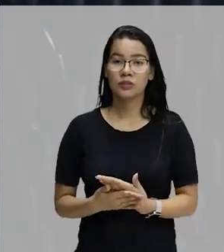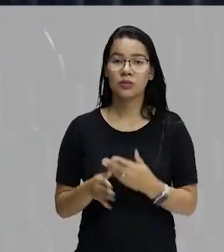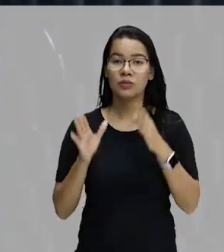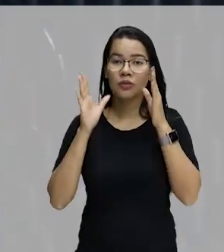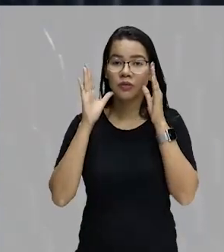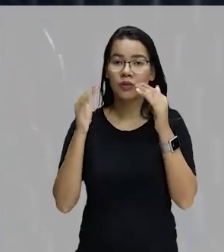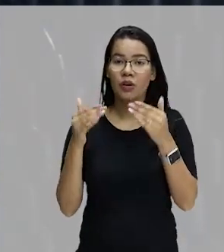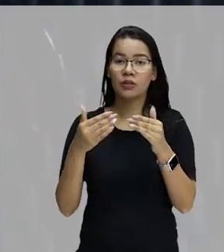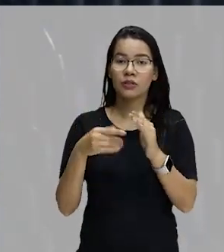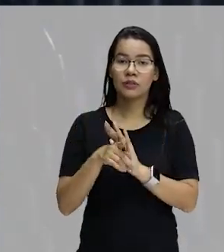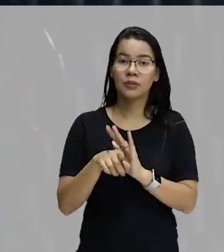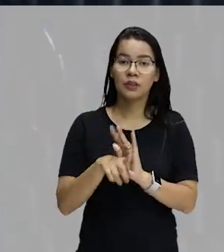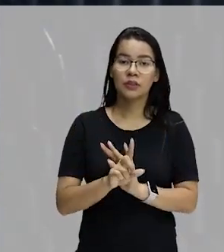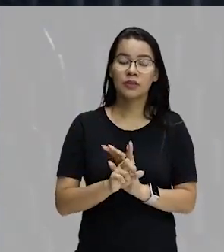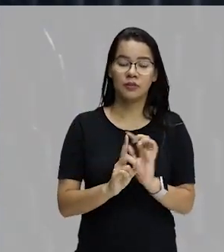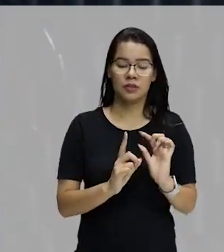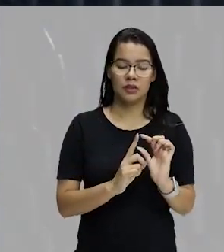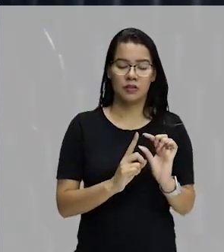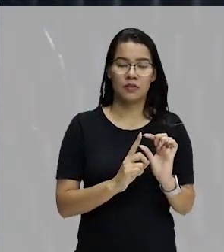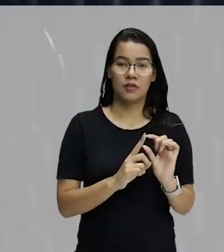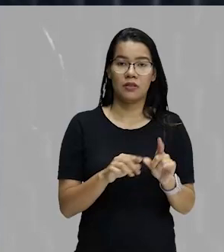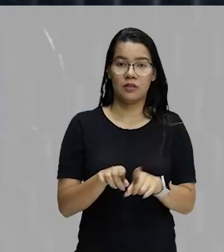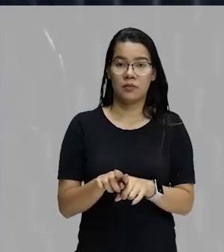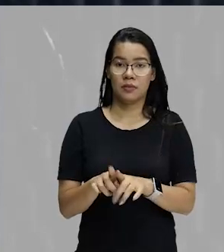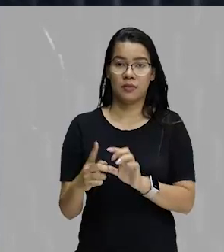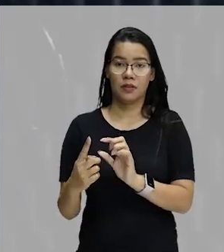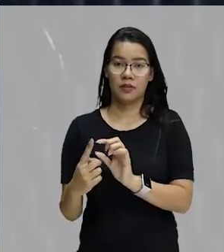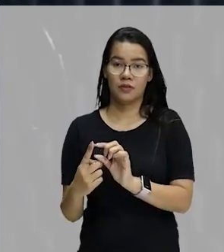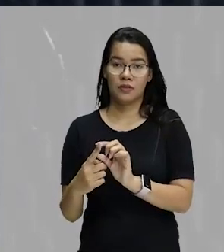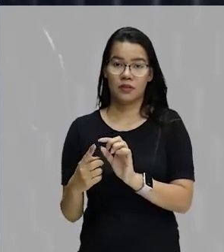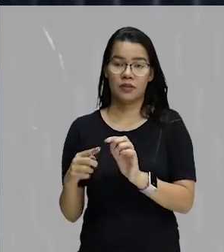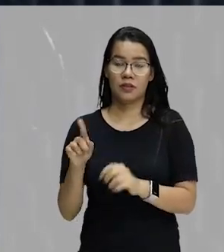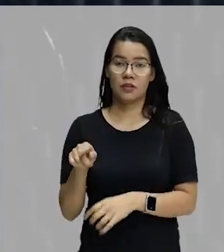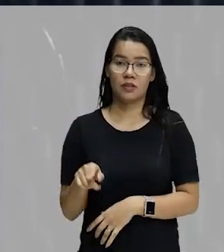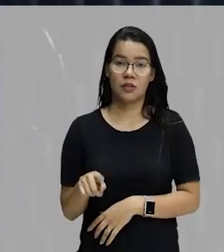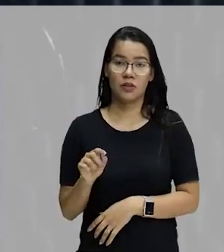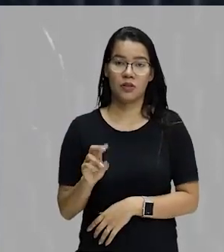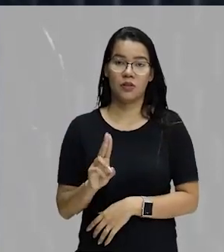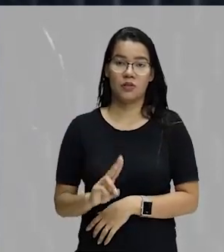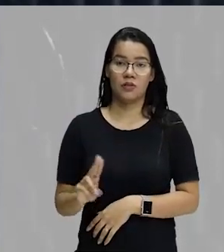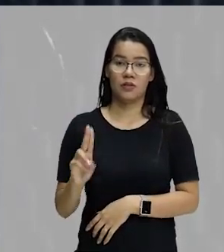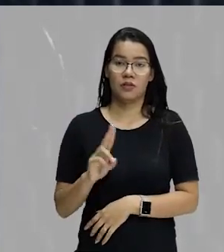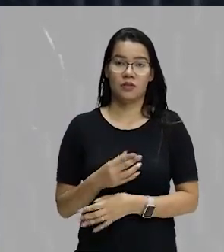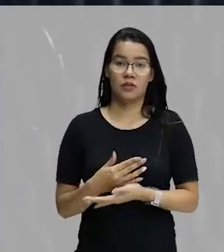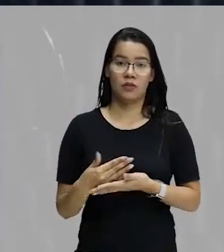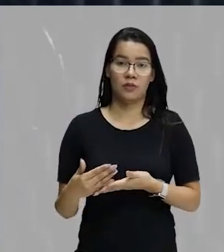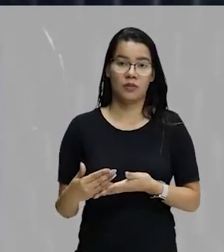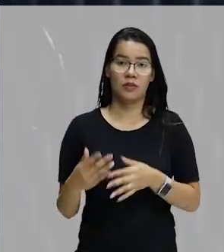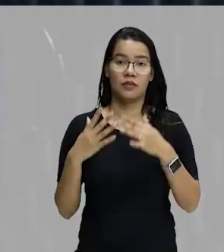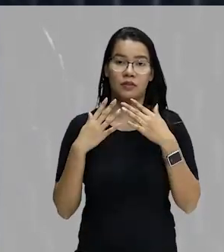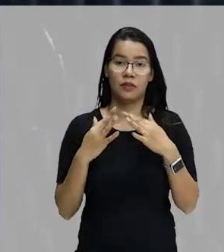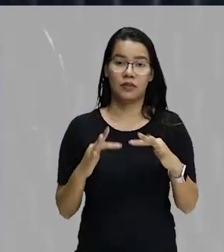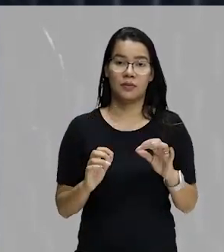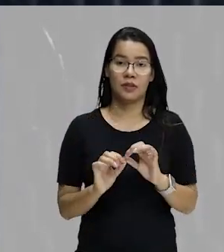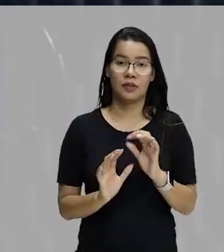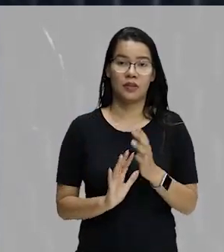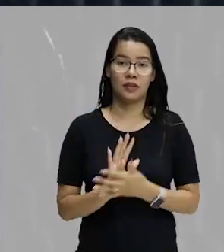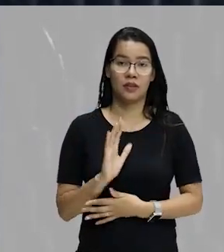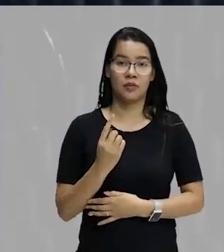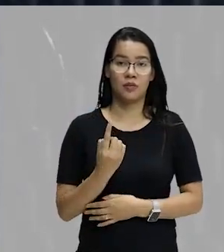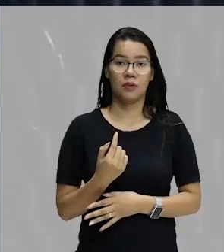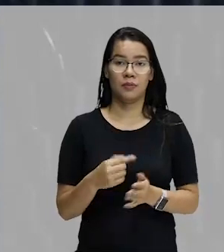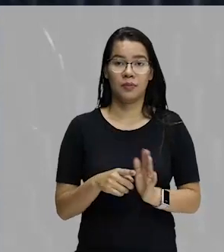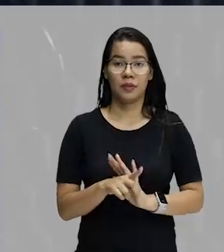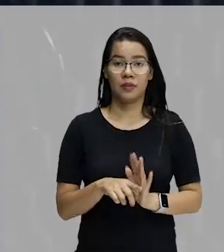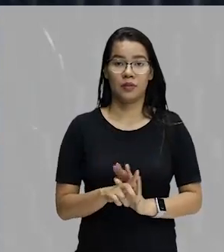perguntas. Palavrinhas, palavras interrogativas usadas no começo da frase para criar uma pergunta. Quando essas palavras